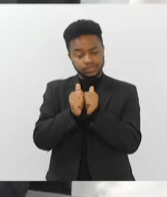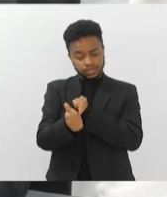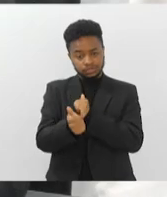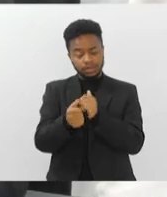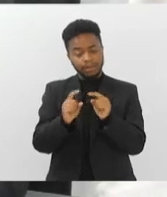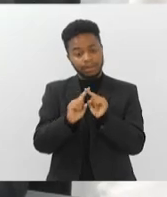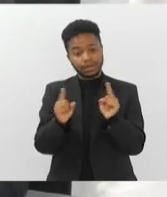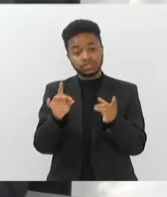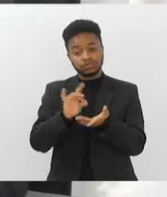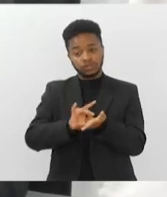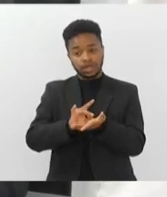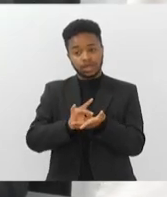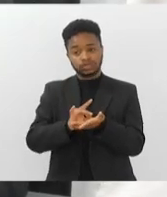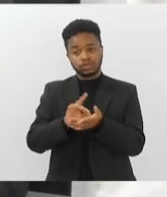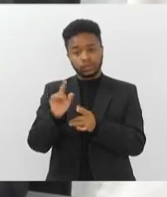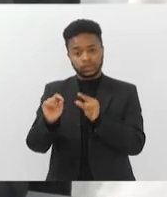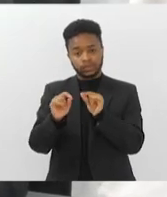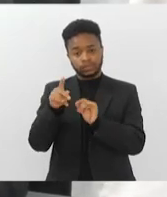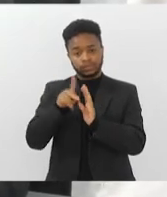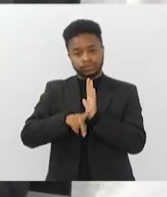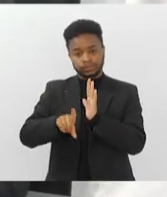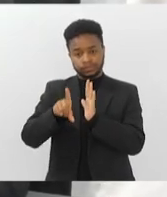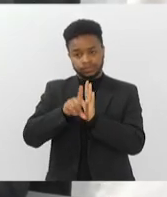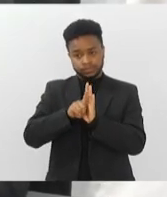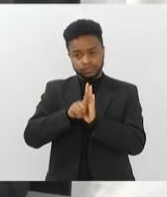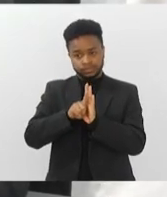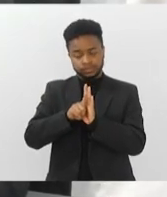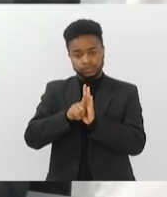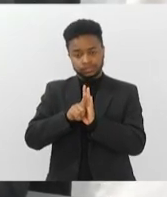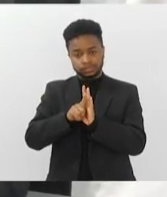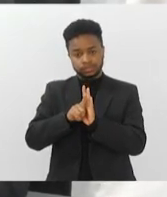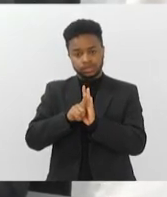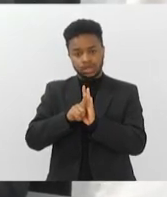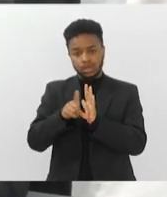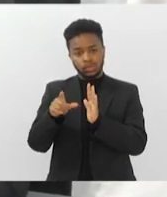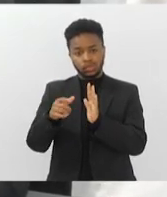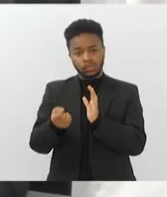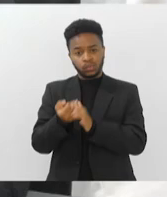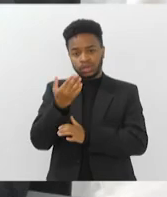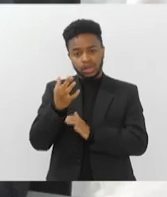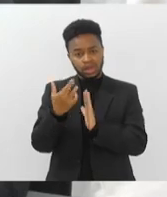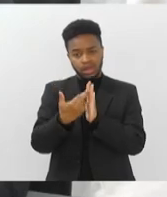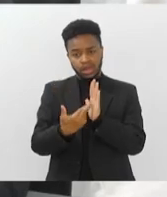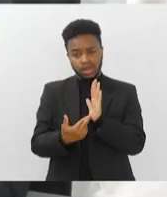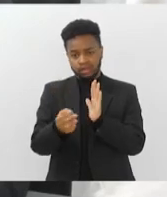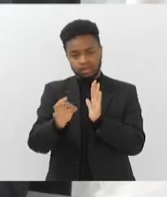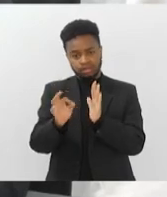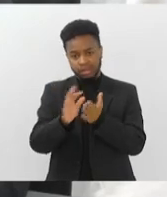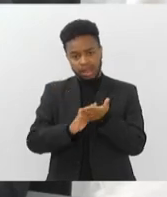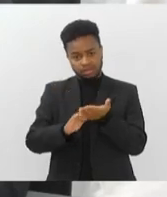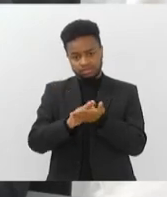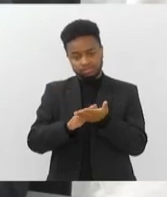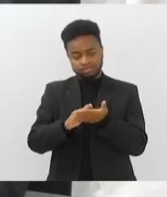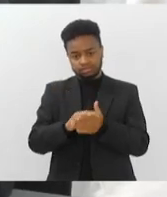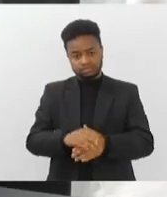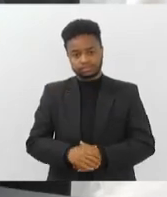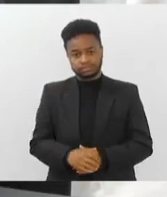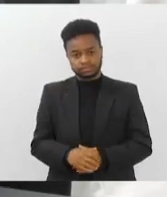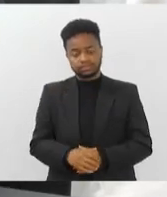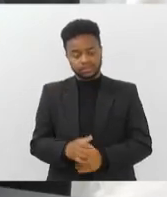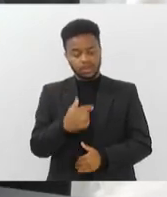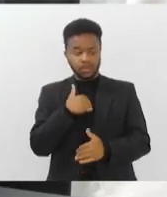Na verdade, o projeto, a bem dizer, ele não regulamenta nada. Pois é, eu estava vendo... Essa que era a questão de ordem que eu queria